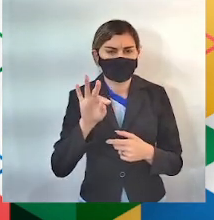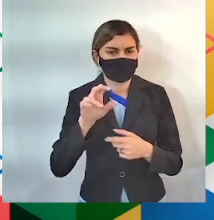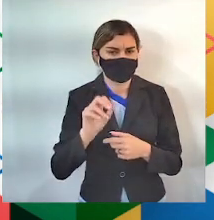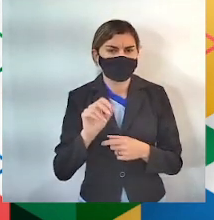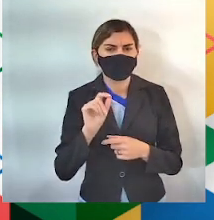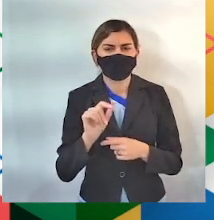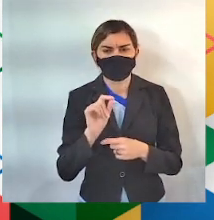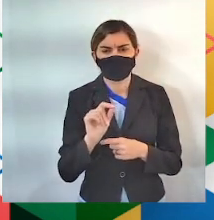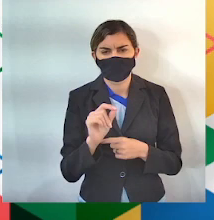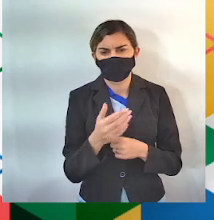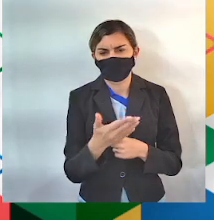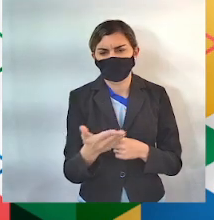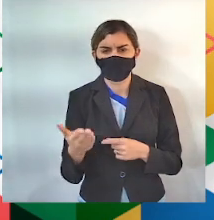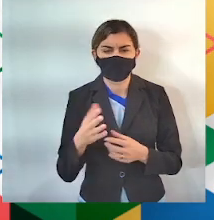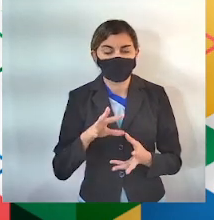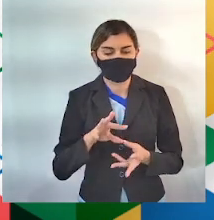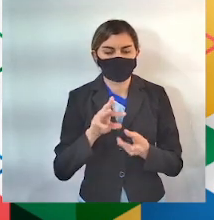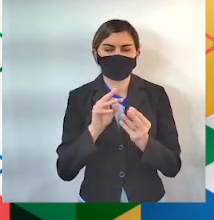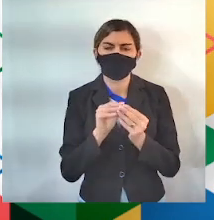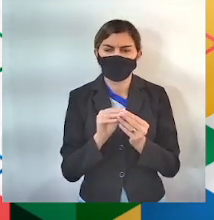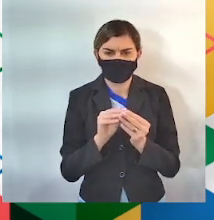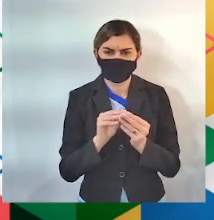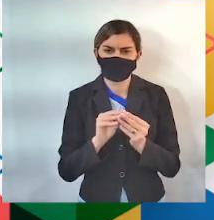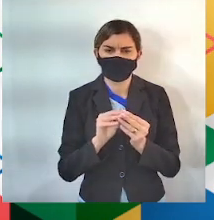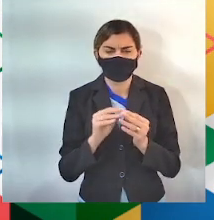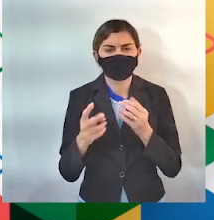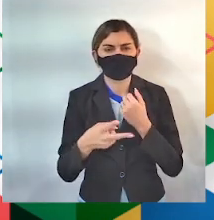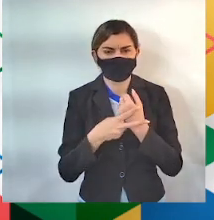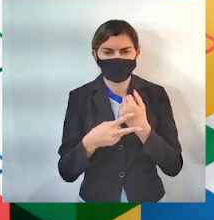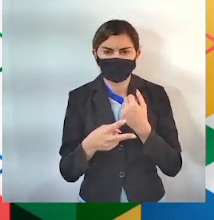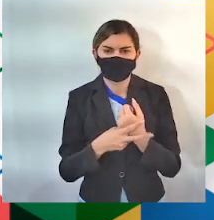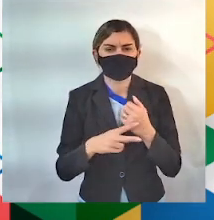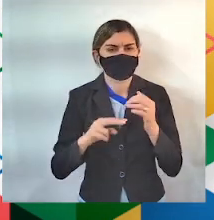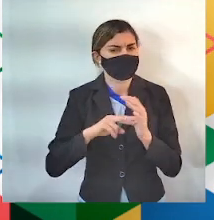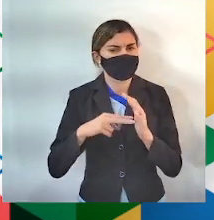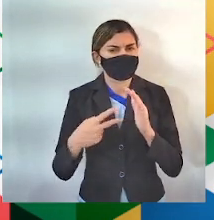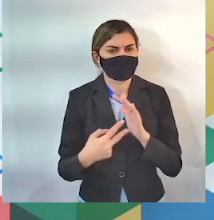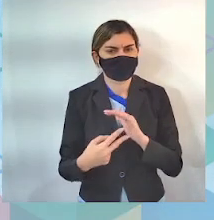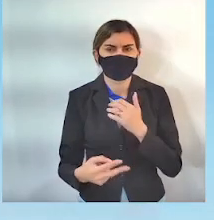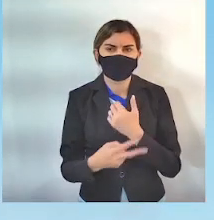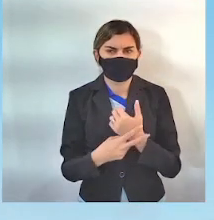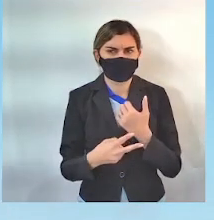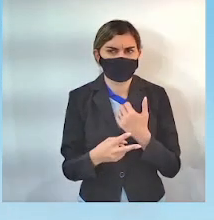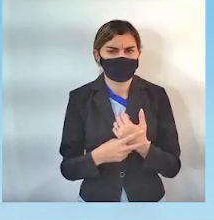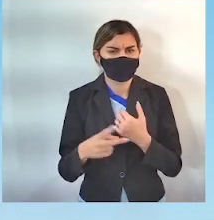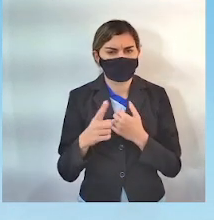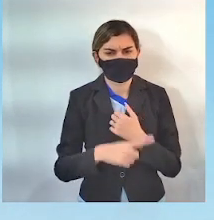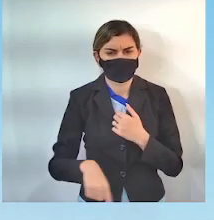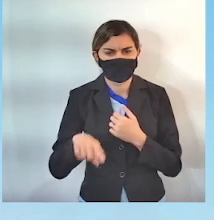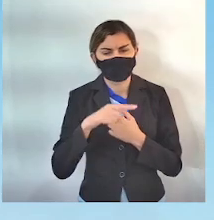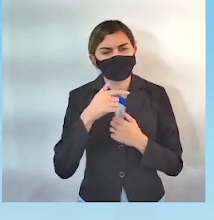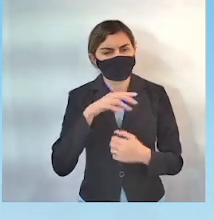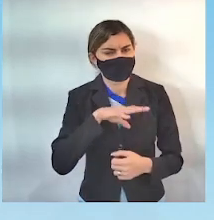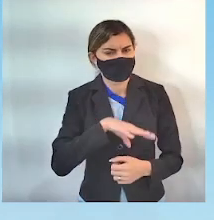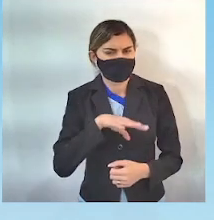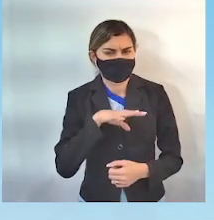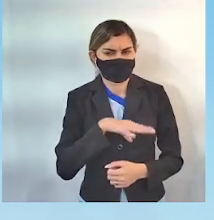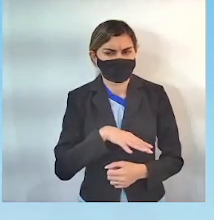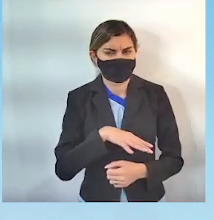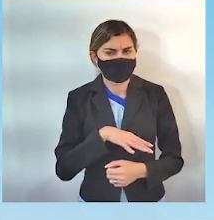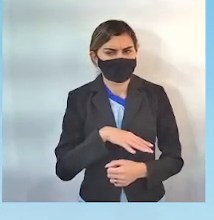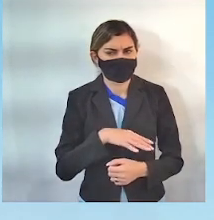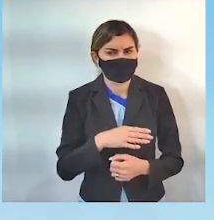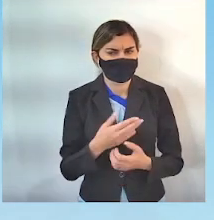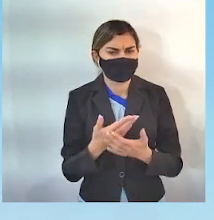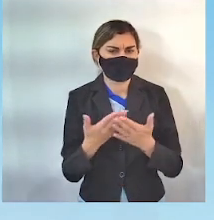isso? Eles complementam o sentido do verbo. Lembra aquela questão que no nosso idioma em português temos a questão da